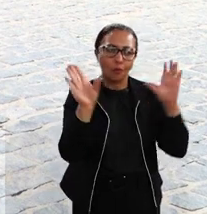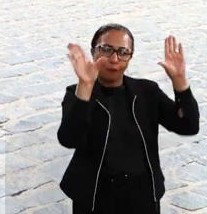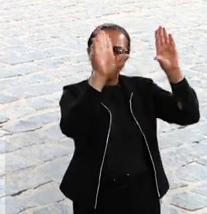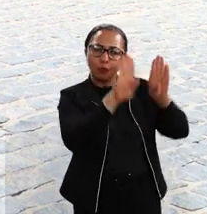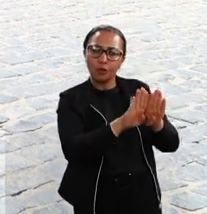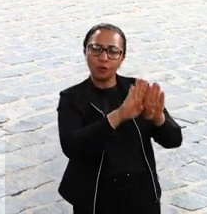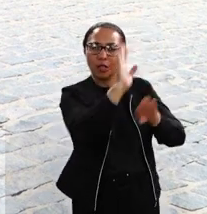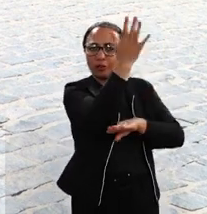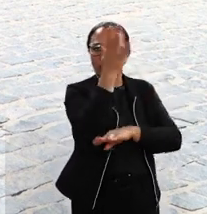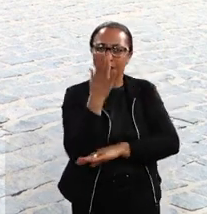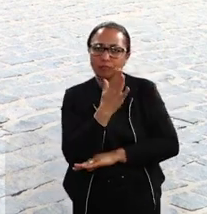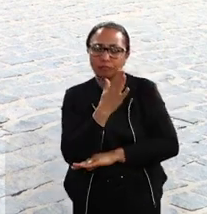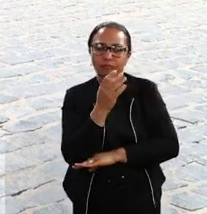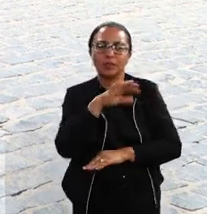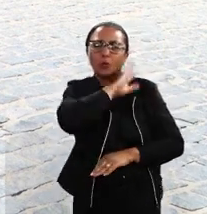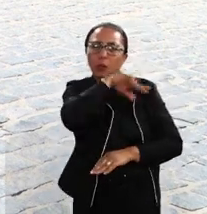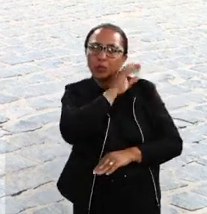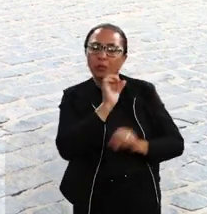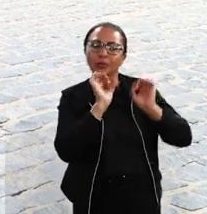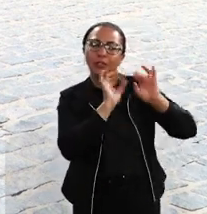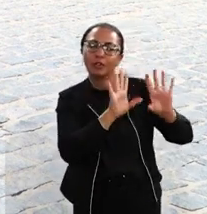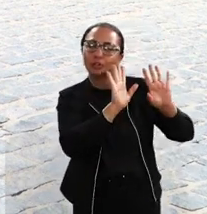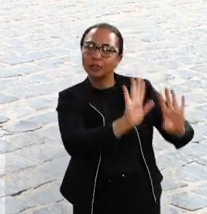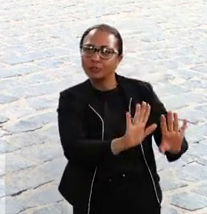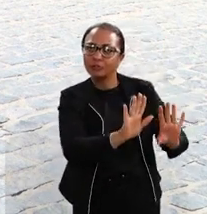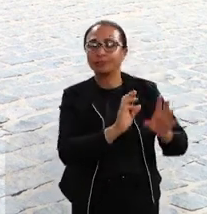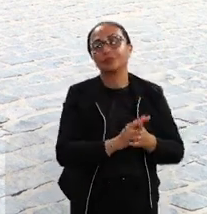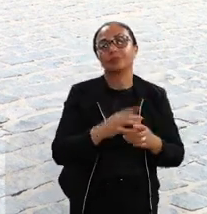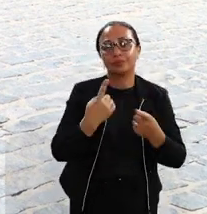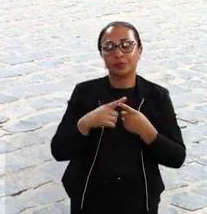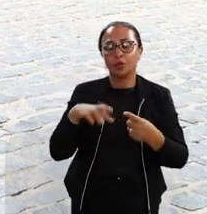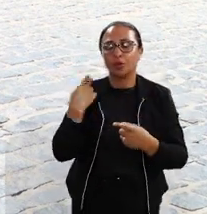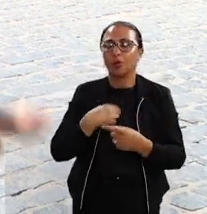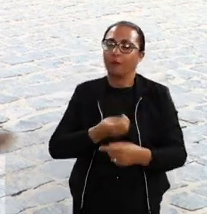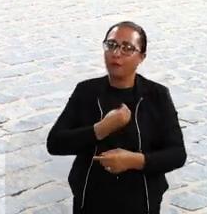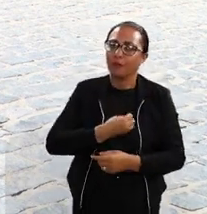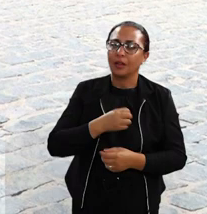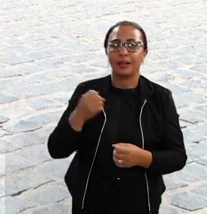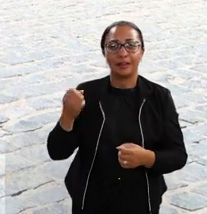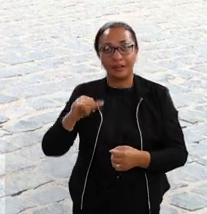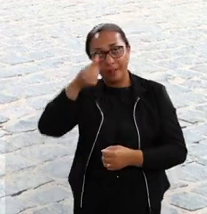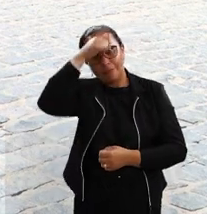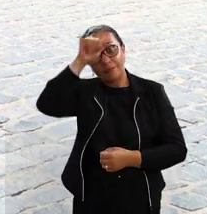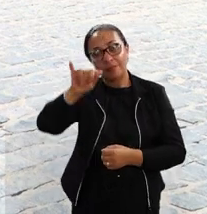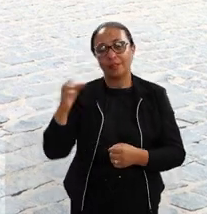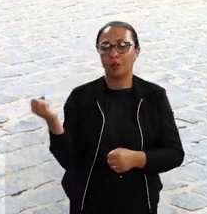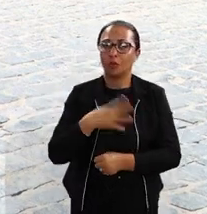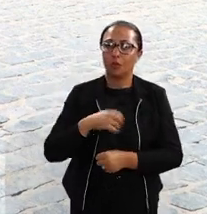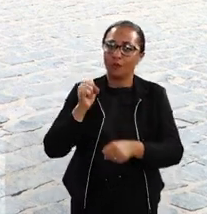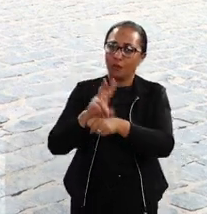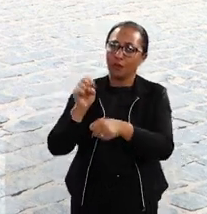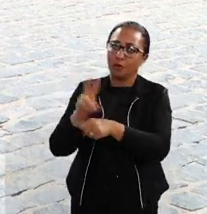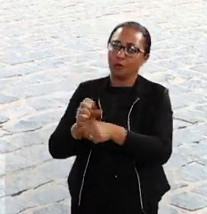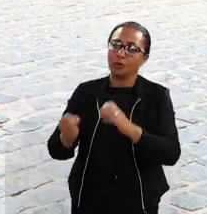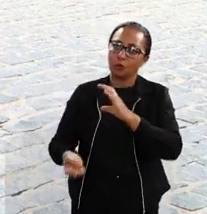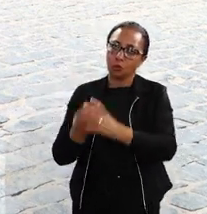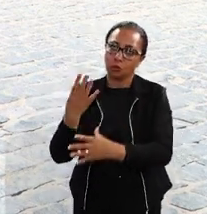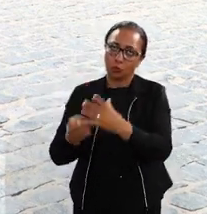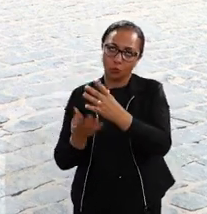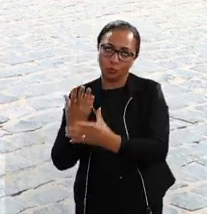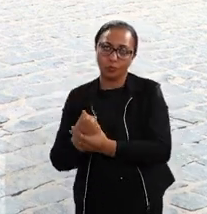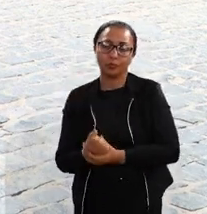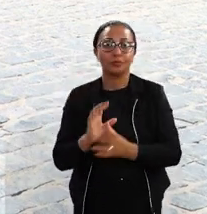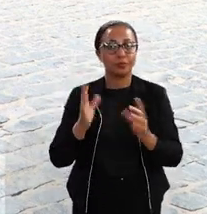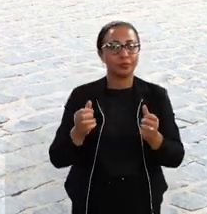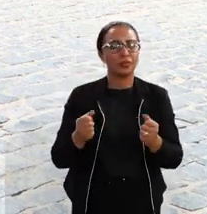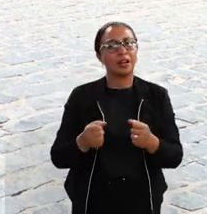virgem, aquele ambiente silvestre, seria a forma mais ideal da gente conviver e evitar essas novas viroses emergentes,